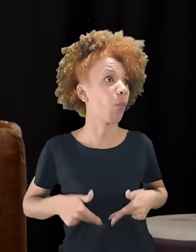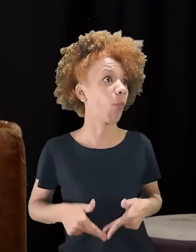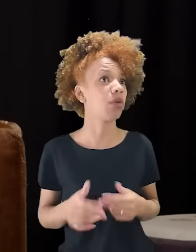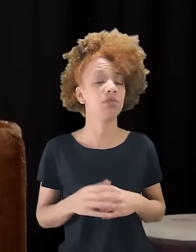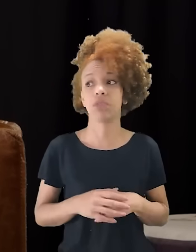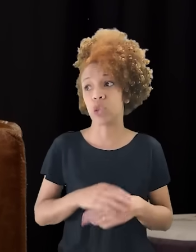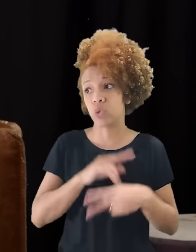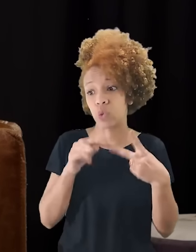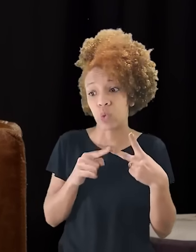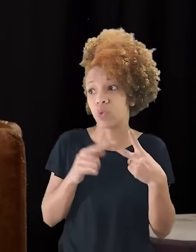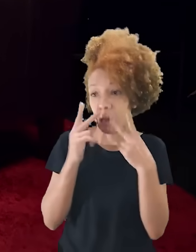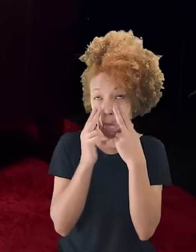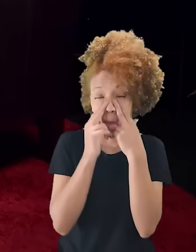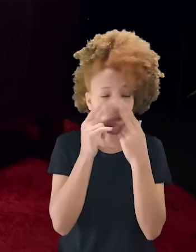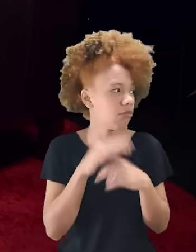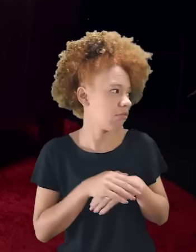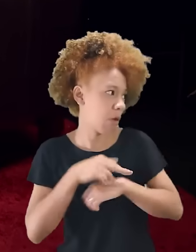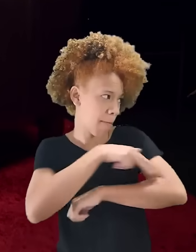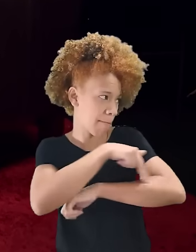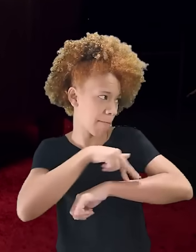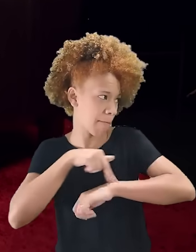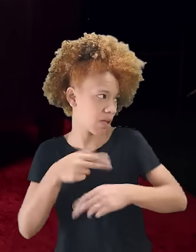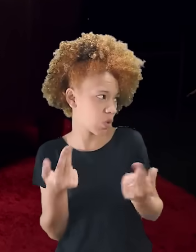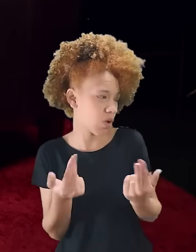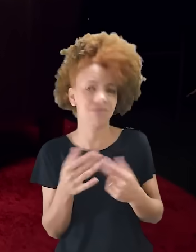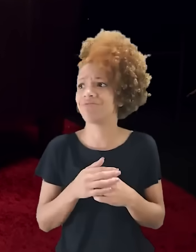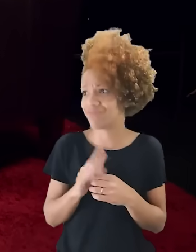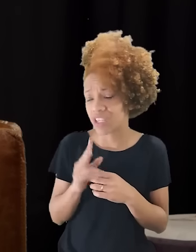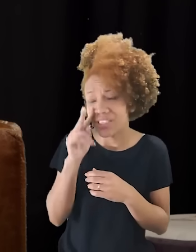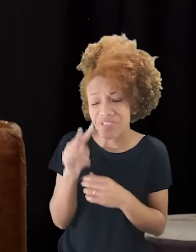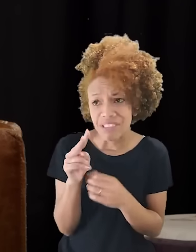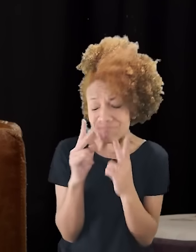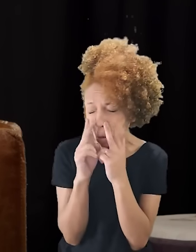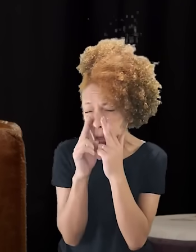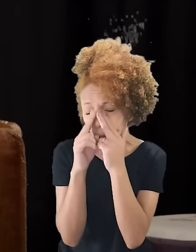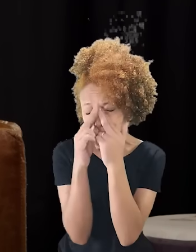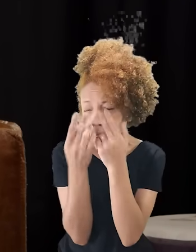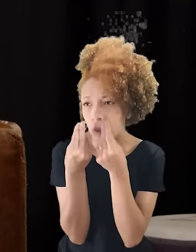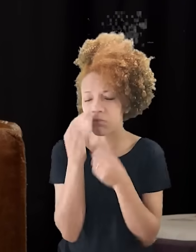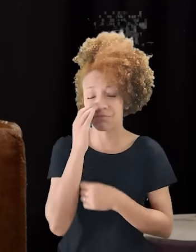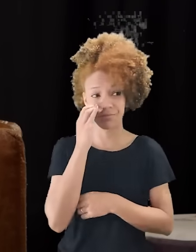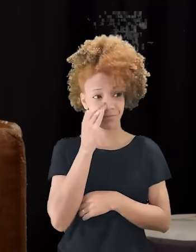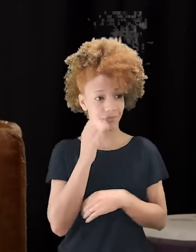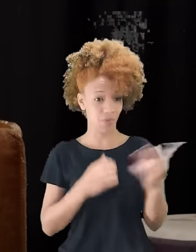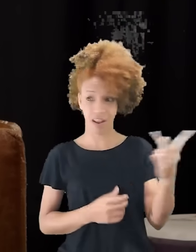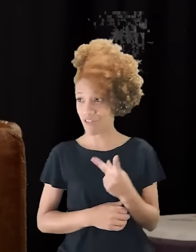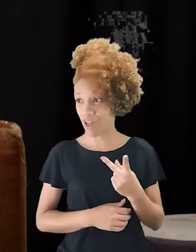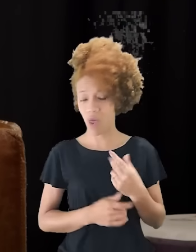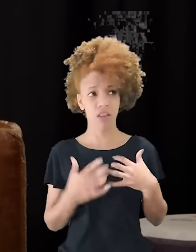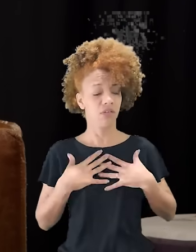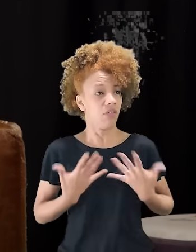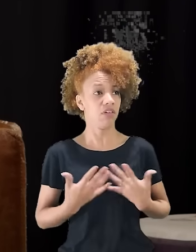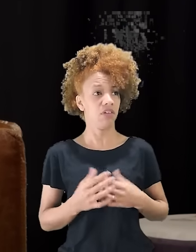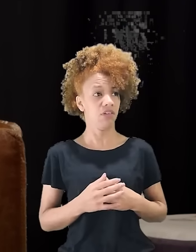rinos o nariz já tava assim extremamente mexido você vê que tá mexido e na hora que ele falou isso ela meio que ficou